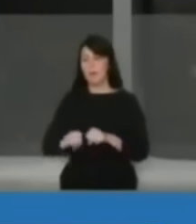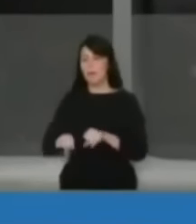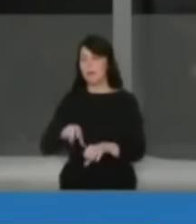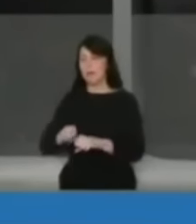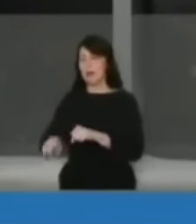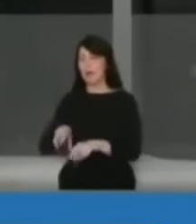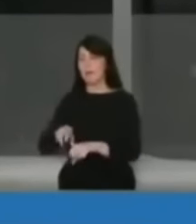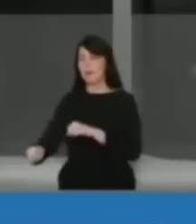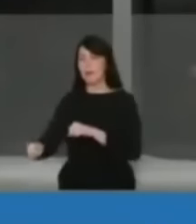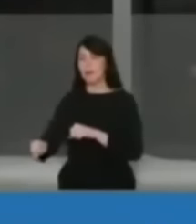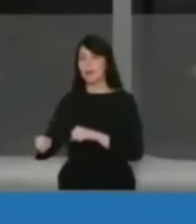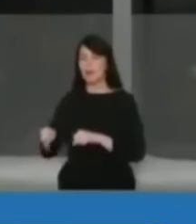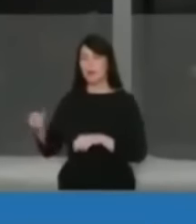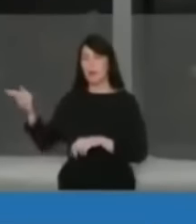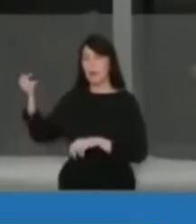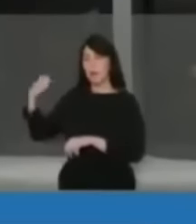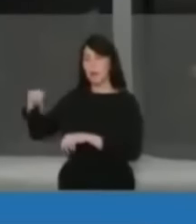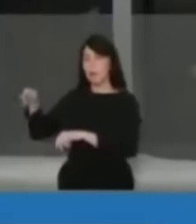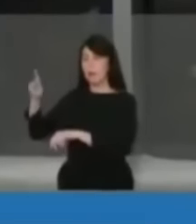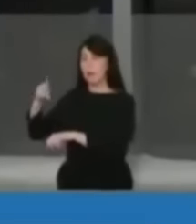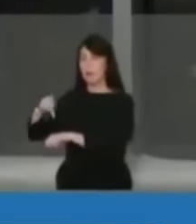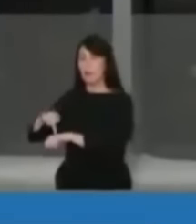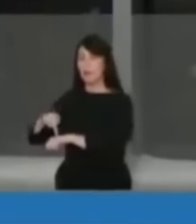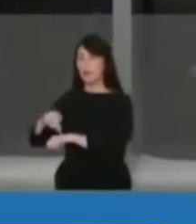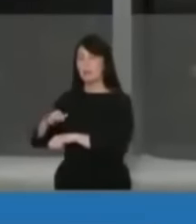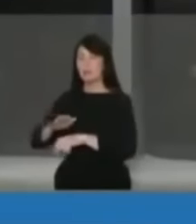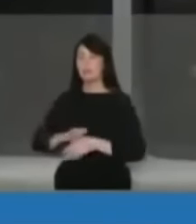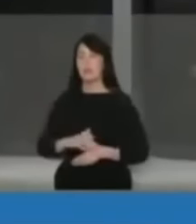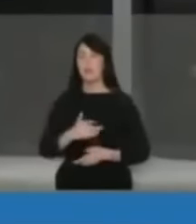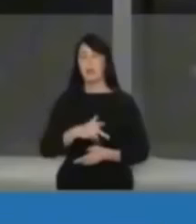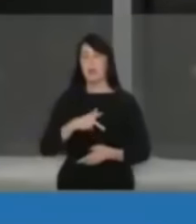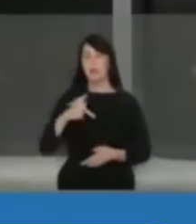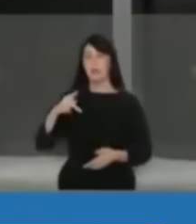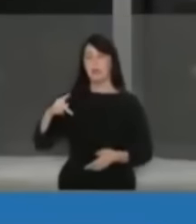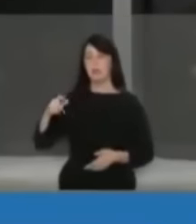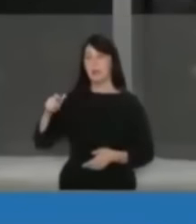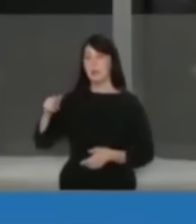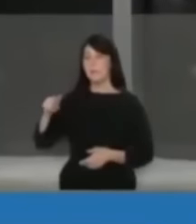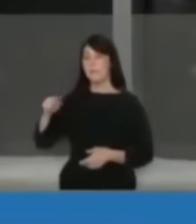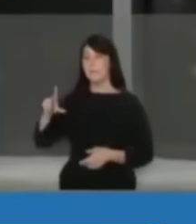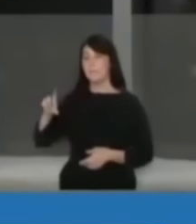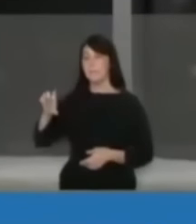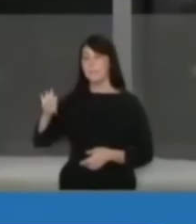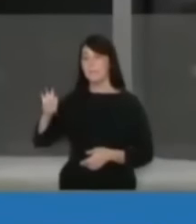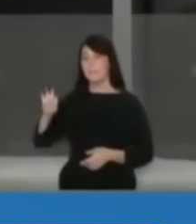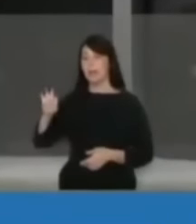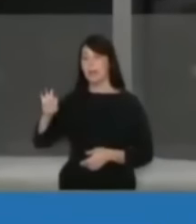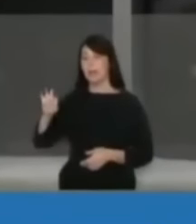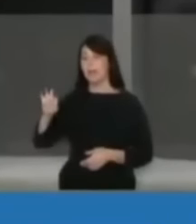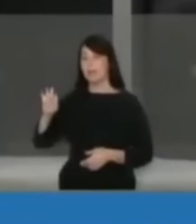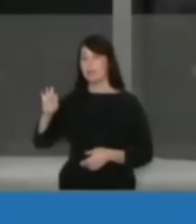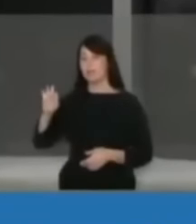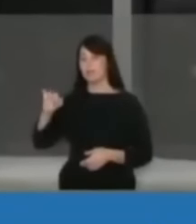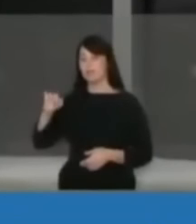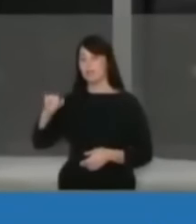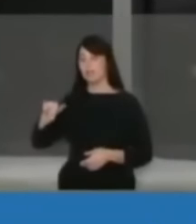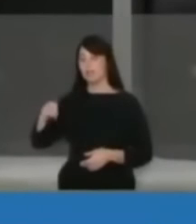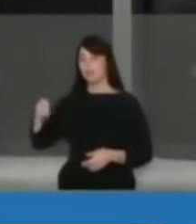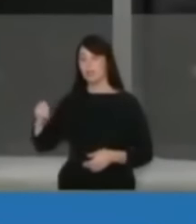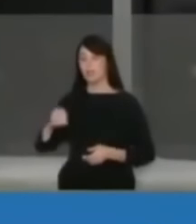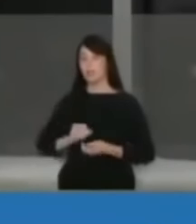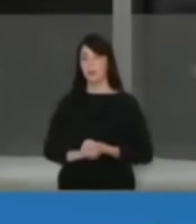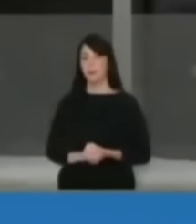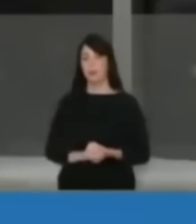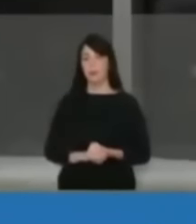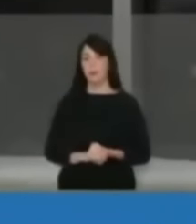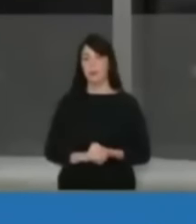apoiam o massacre. Eles não têm a menor dó daqueles que sofrem com crises na humanidade. Por isso, não gostam